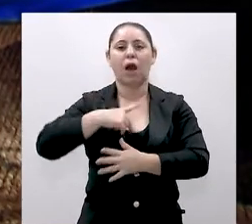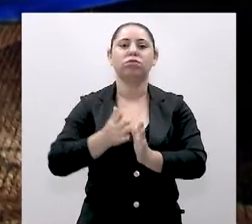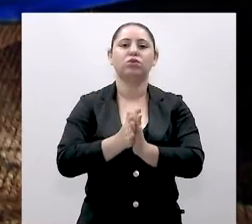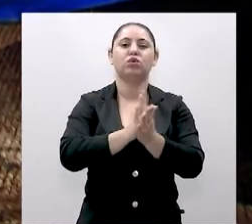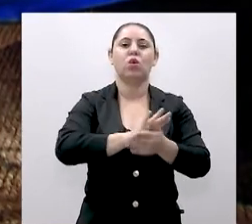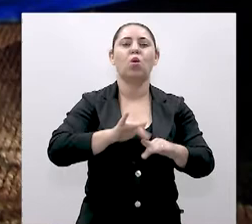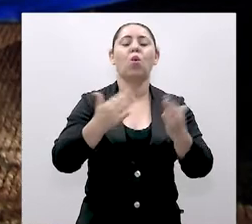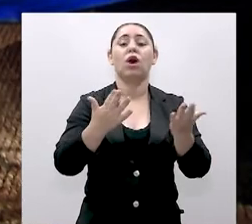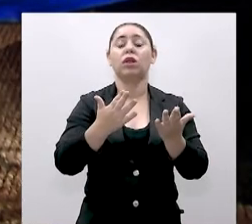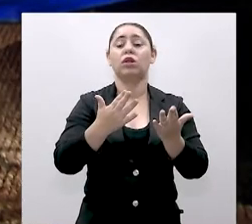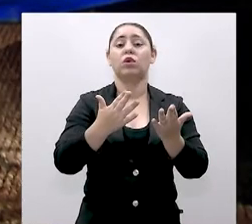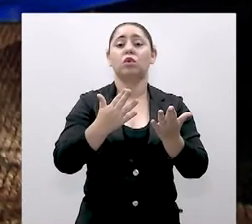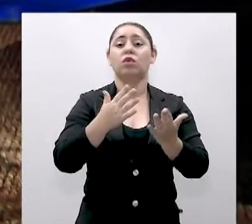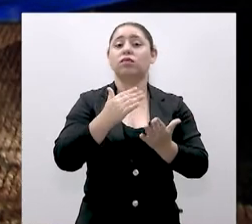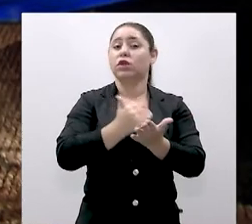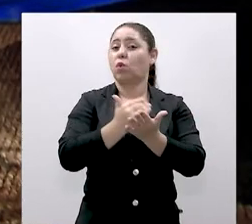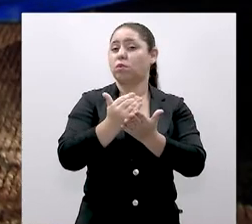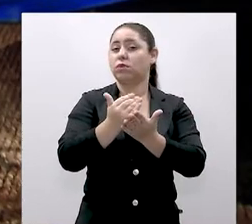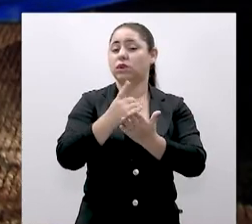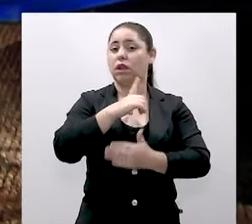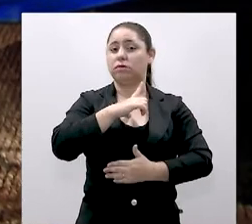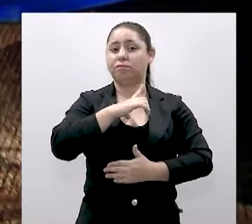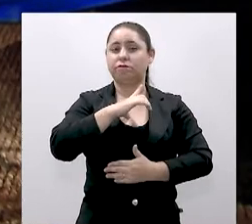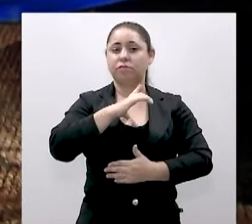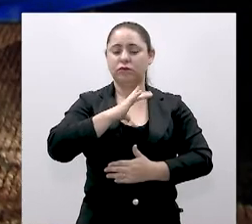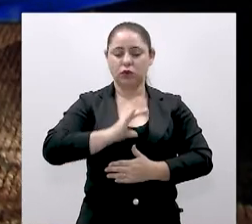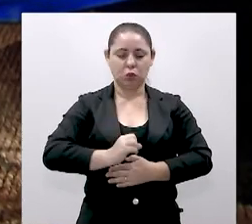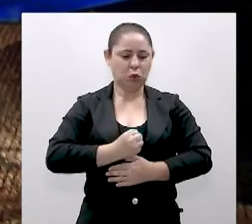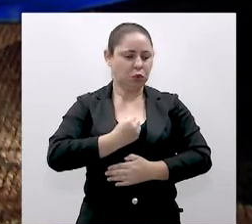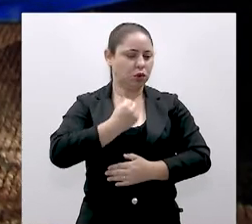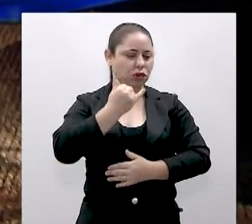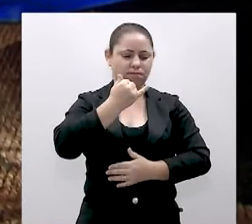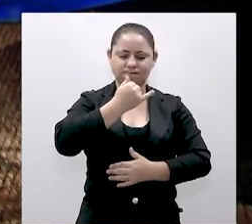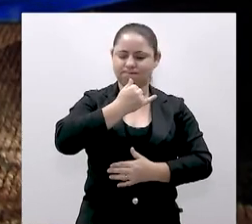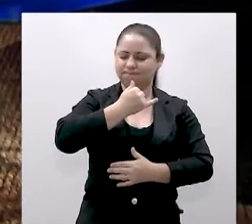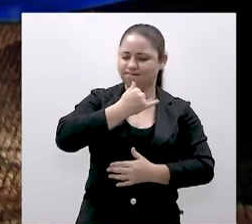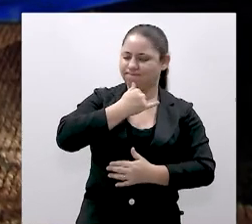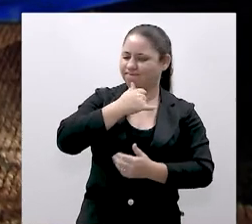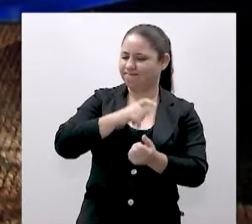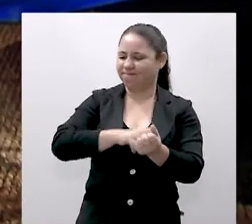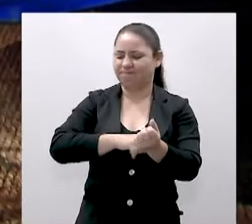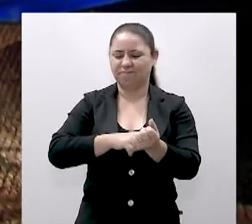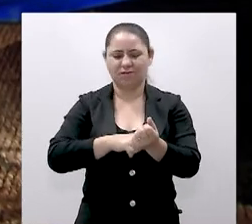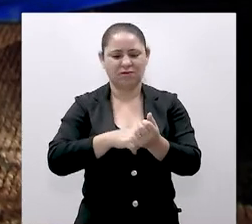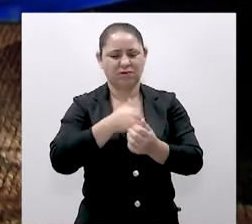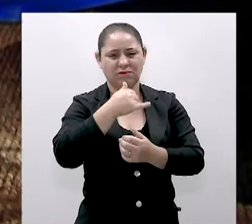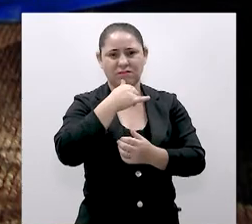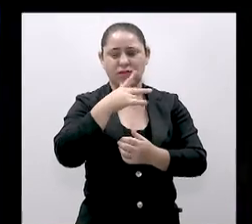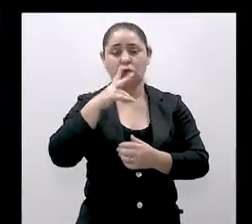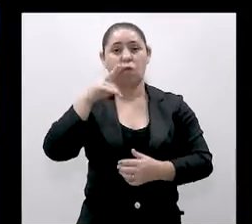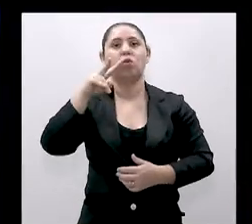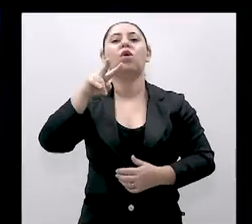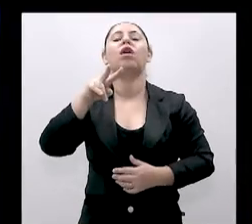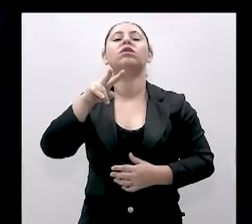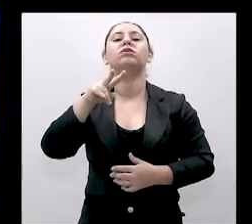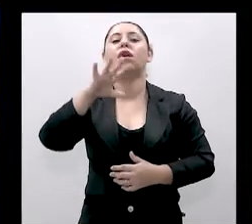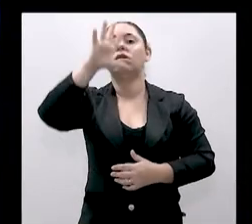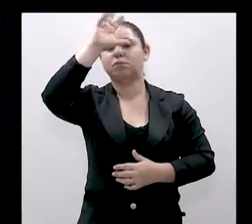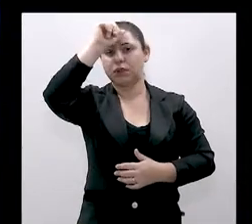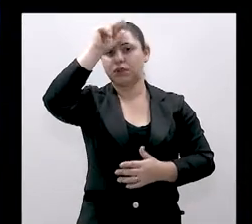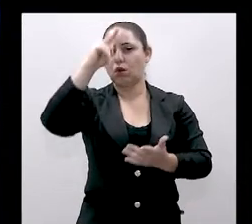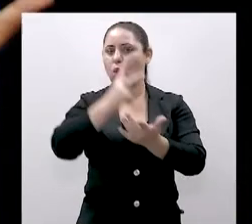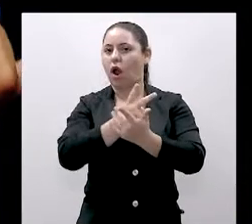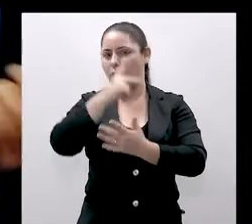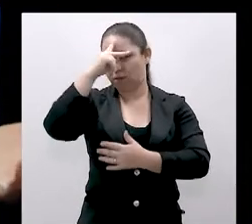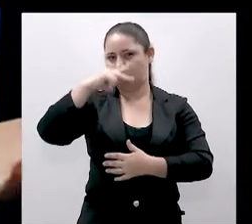tá se auto-destruindo quando você a mágoa tristeza isso não ajuda você tem que olhar